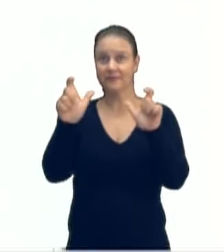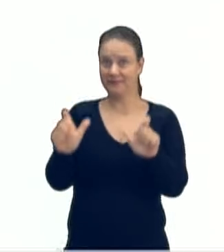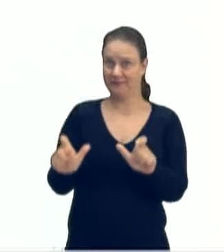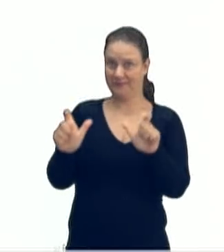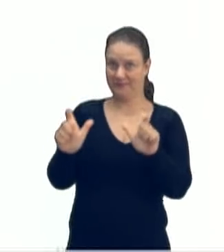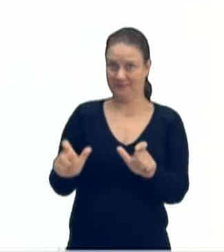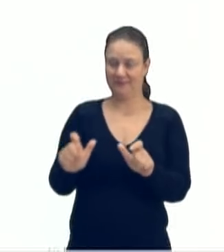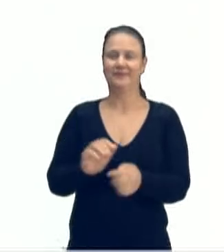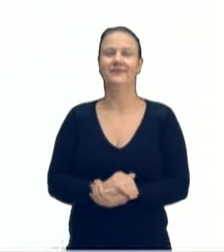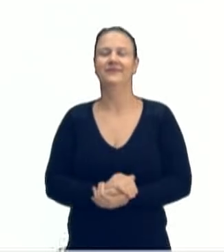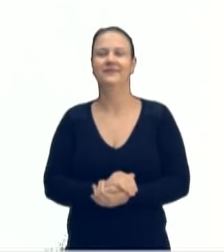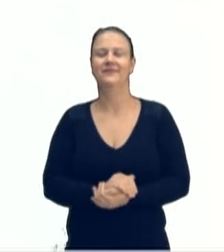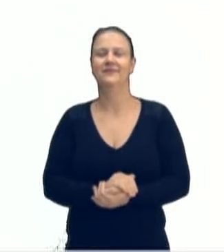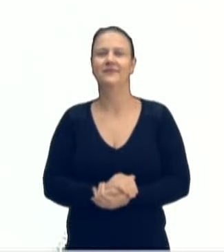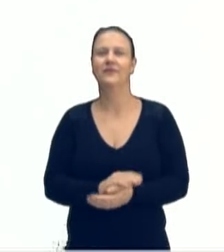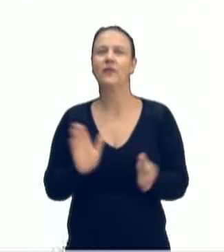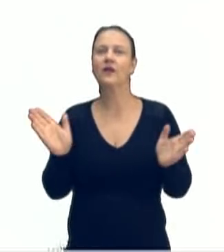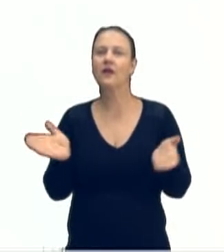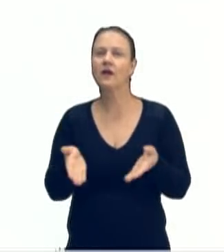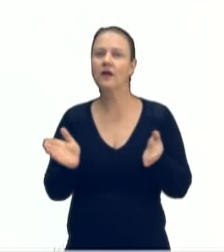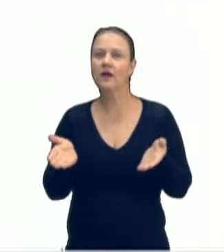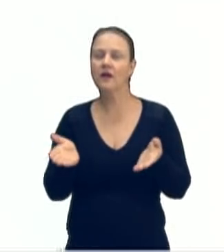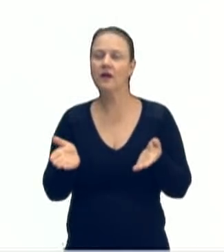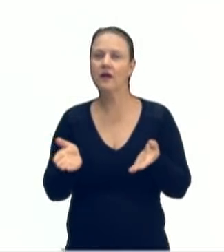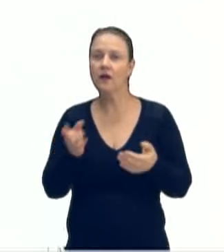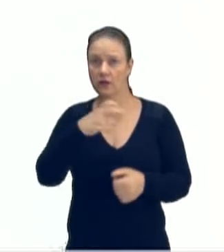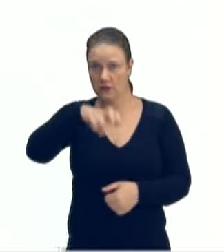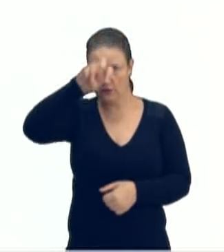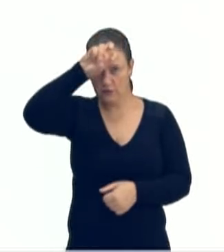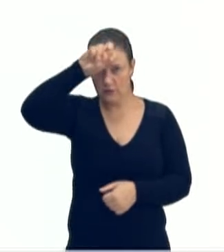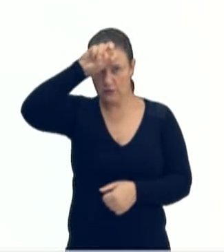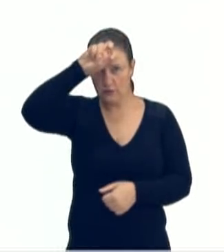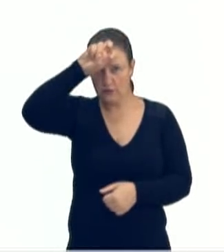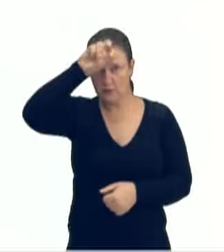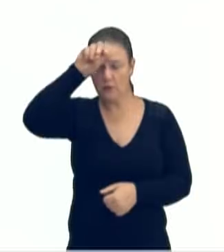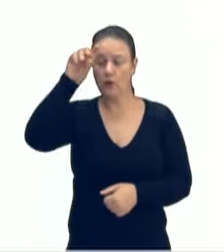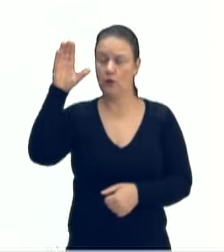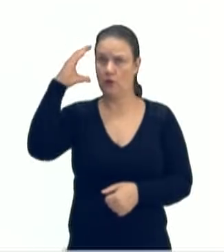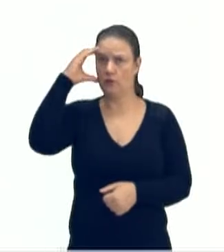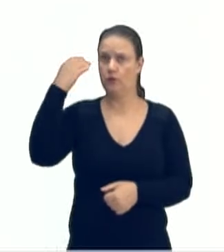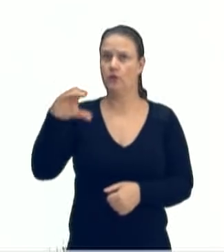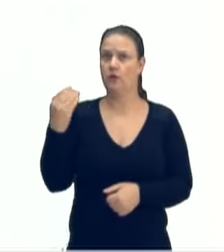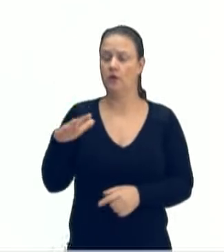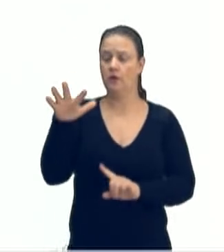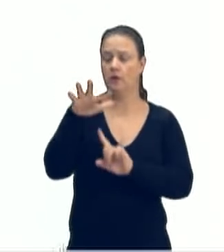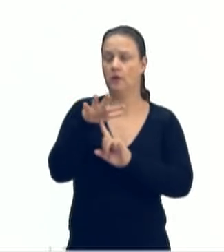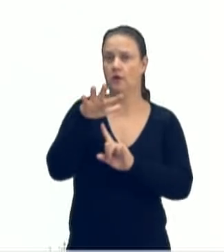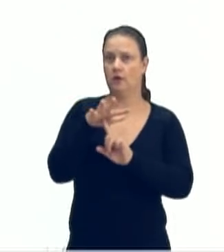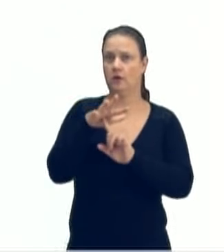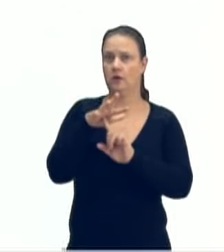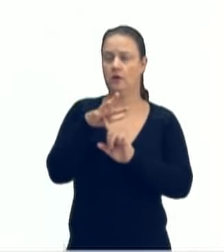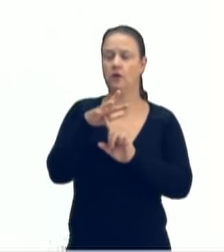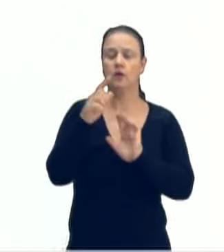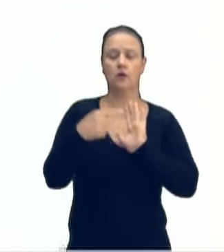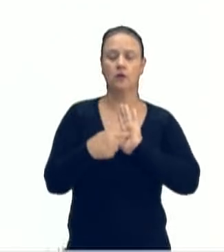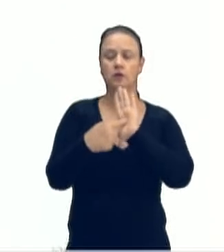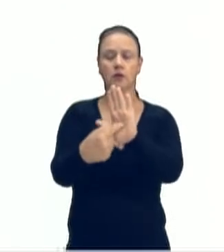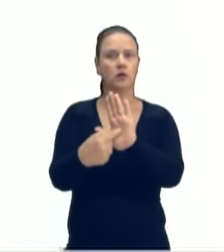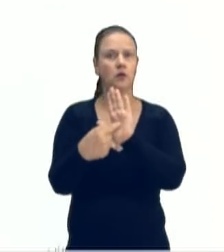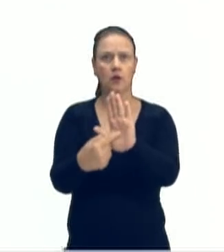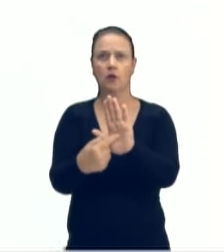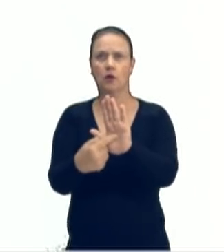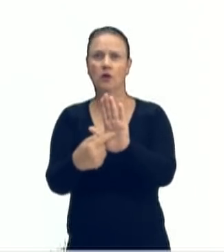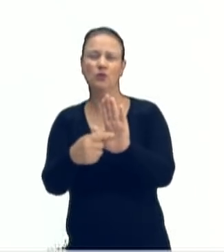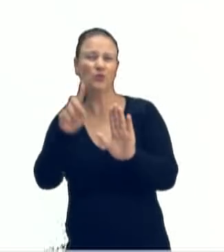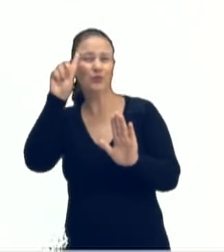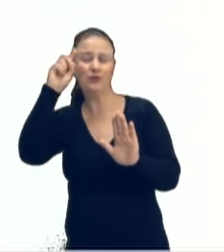Múmia Tutmeia atualmente faz parte do acervo do Museu Egípcio Rosa Cruz, em Curitiba, Paraná. permanece em exposição desde sua